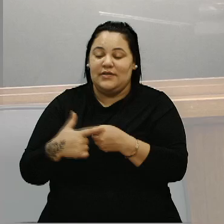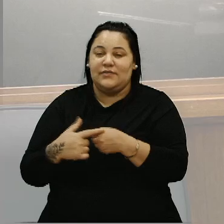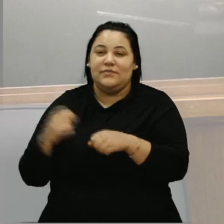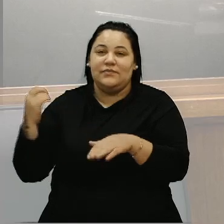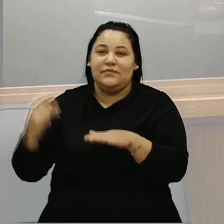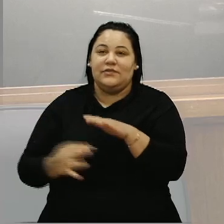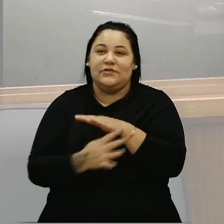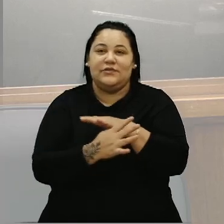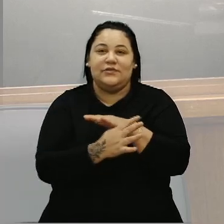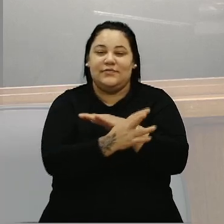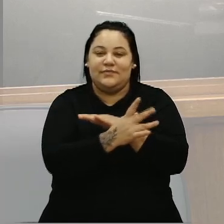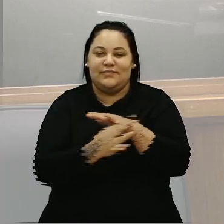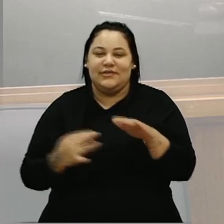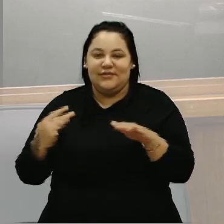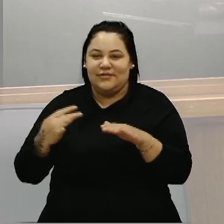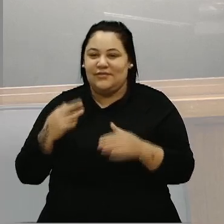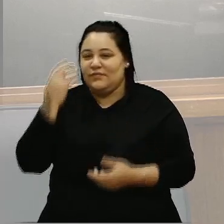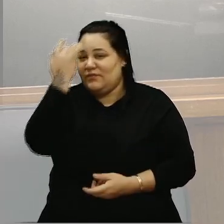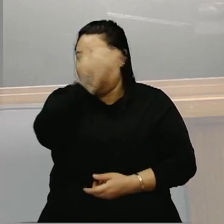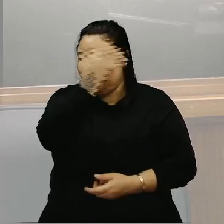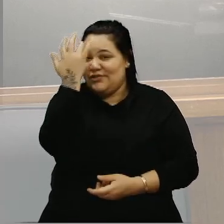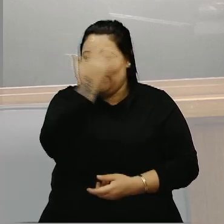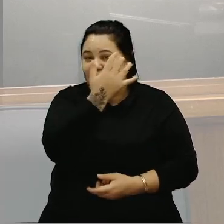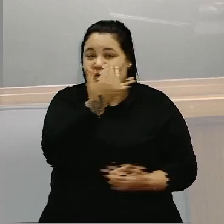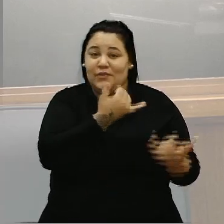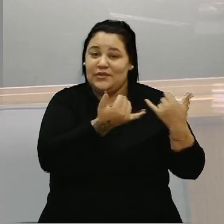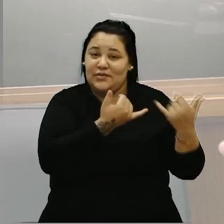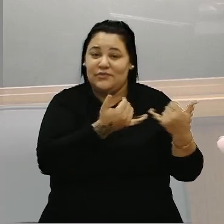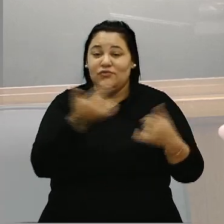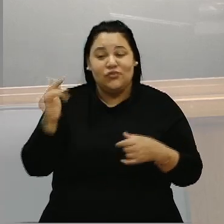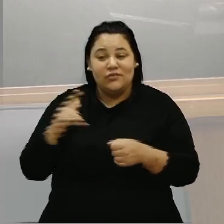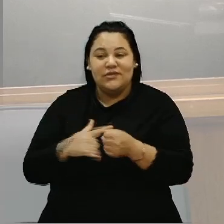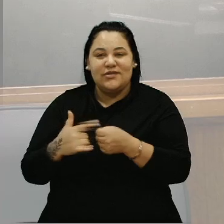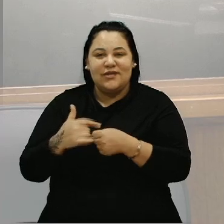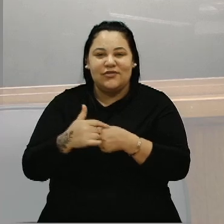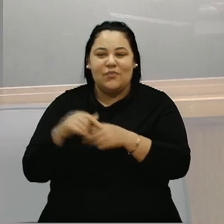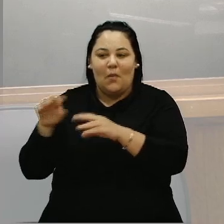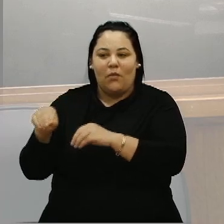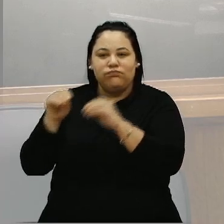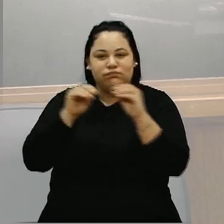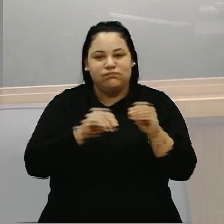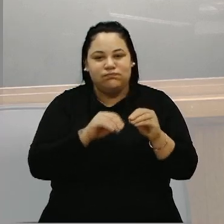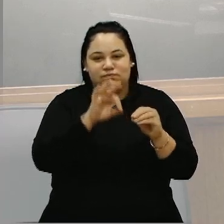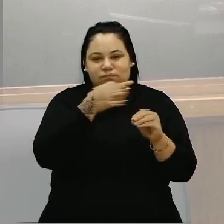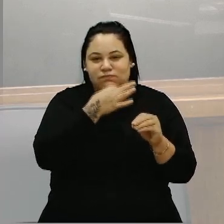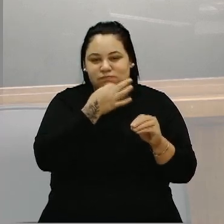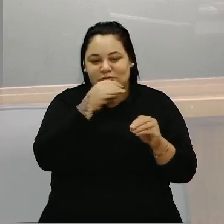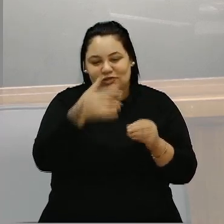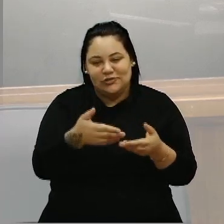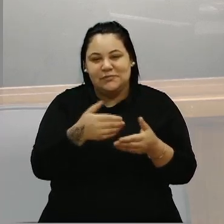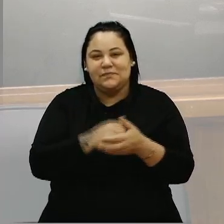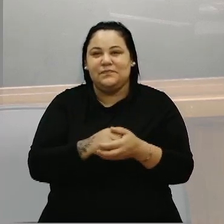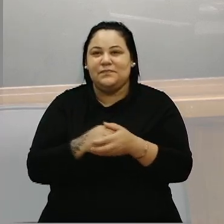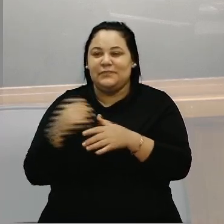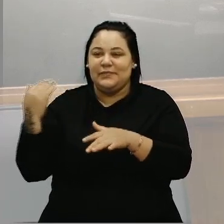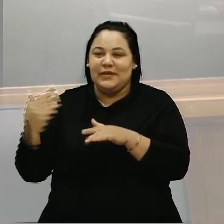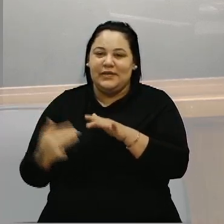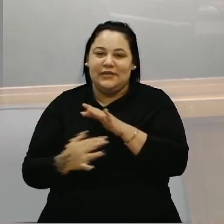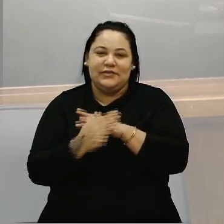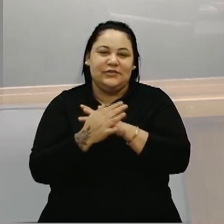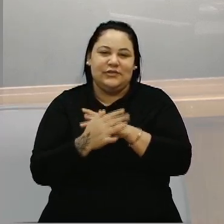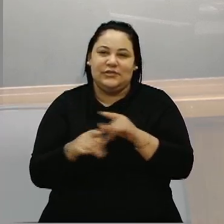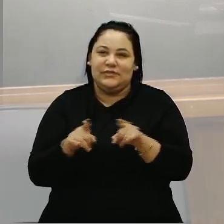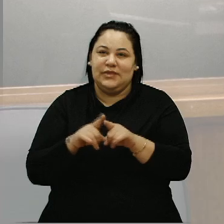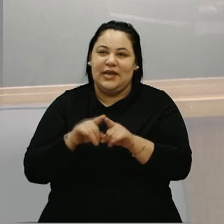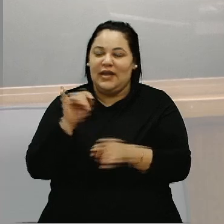nosso prefeito é um exemplo, né? Nosso prefeito veio de outra cidade, como tantas pessoas, né? Os imigrantes,